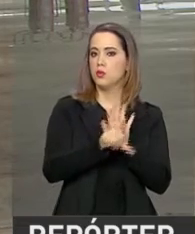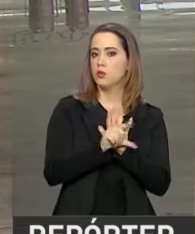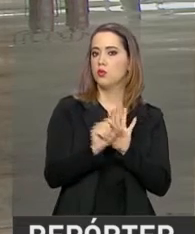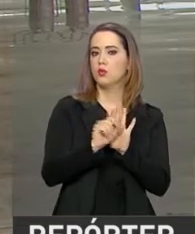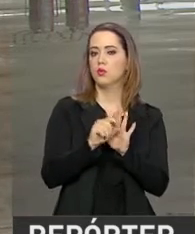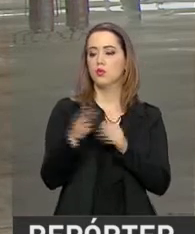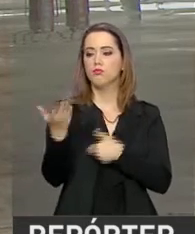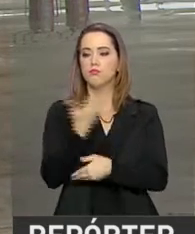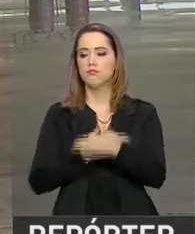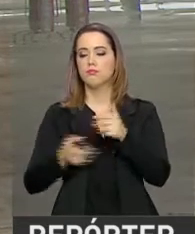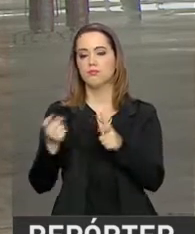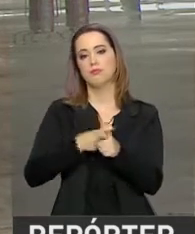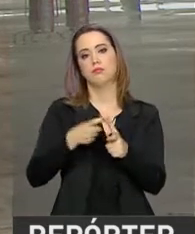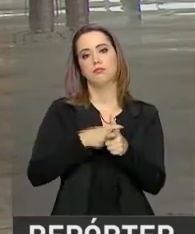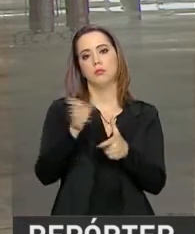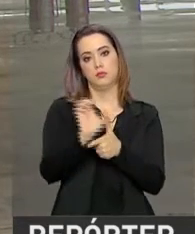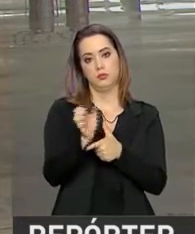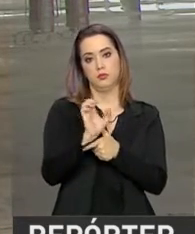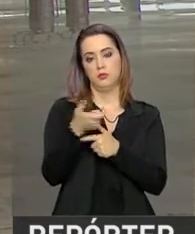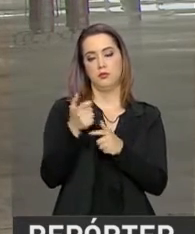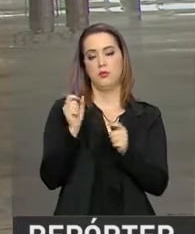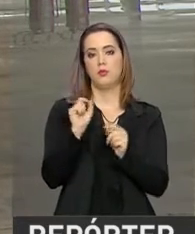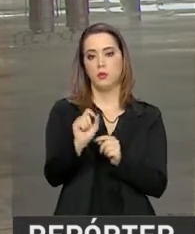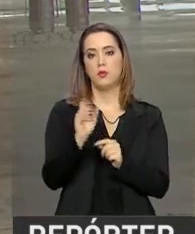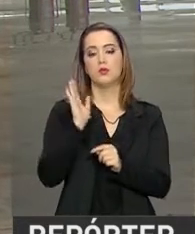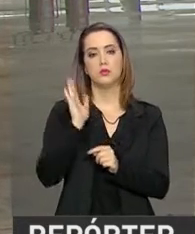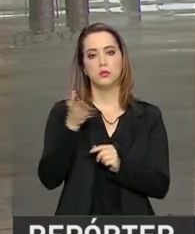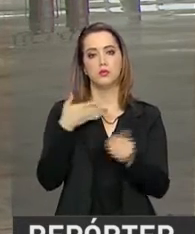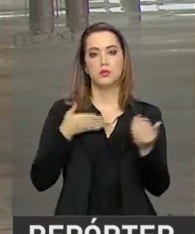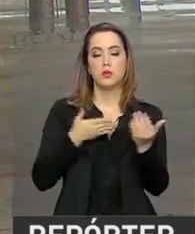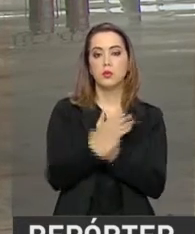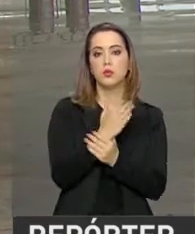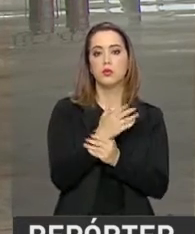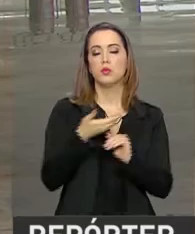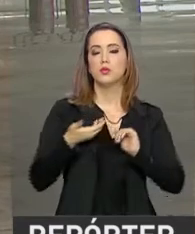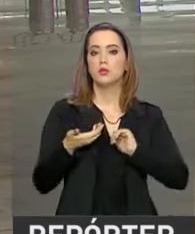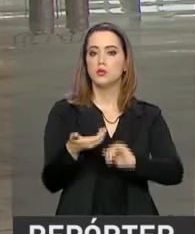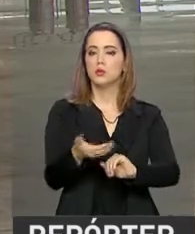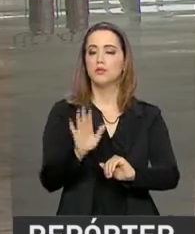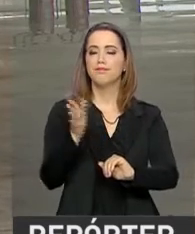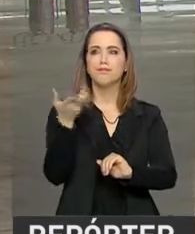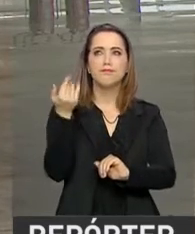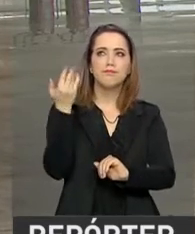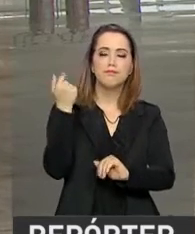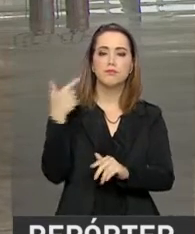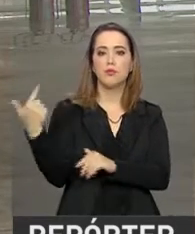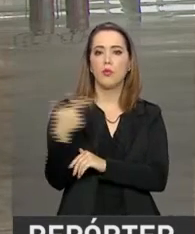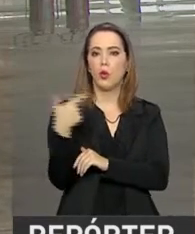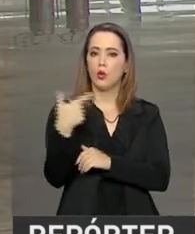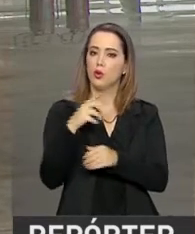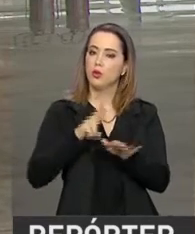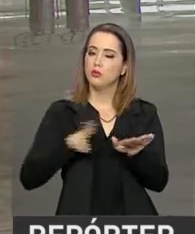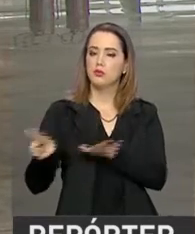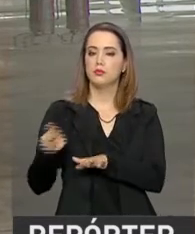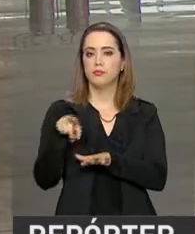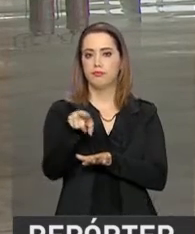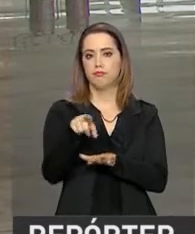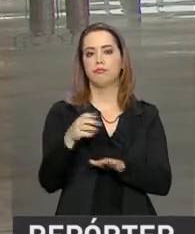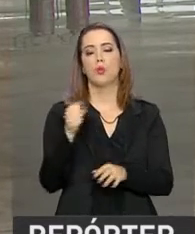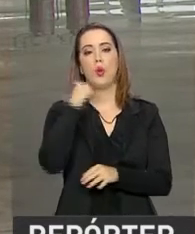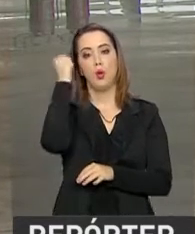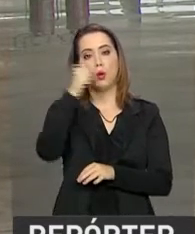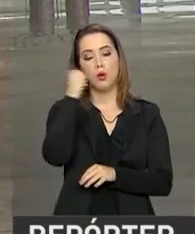União. O texto base desse projeto já foi aprovado pela Câmara há 2 semanas. No Senado, a matéria de